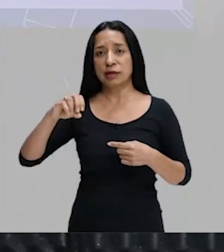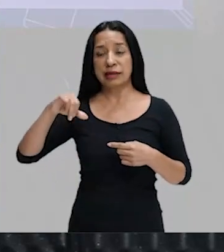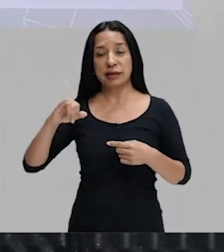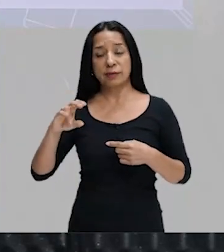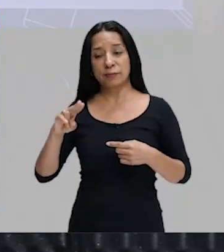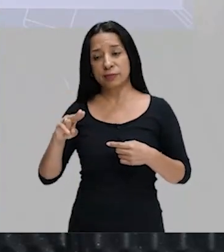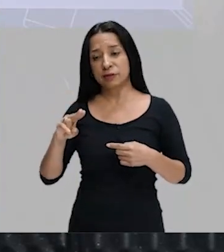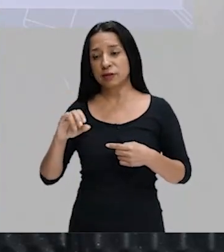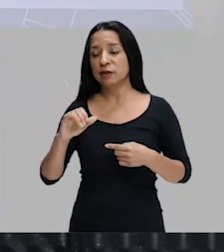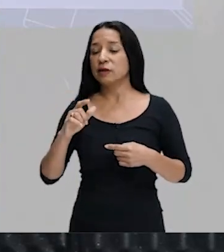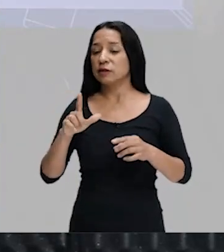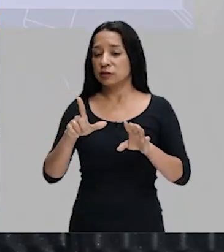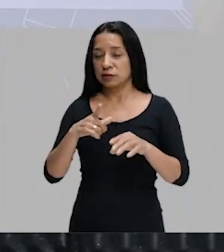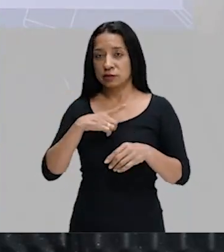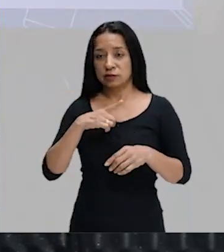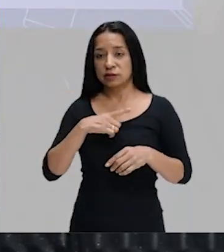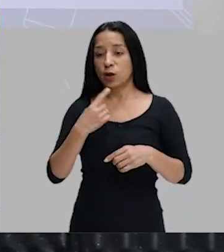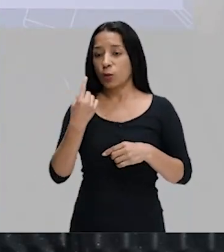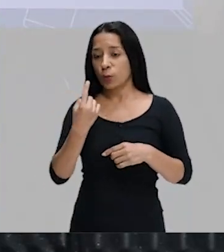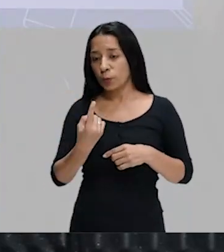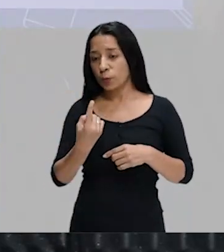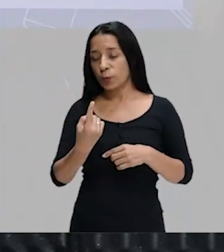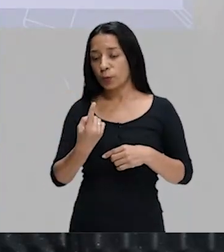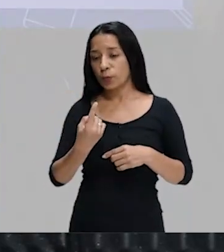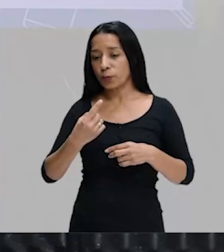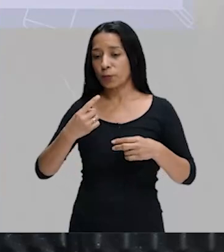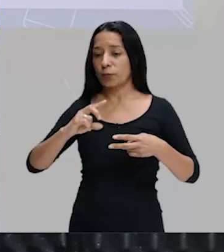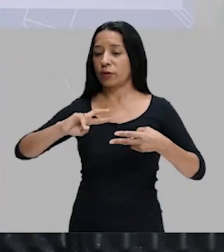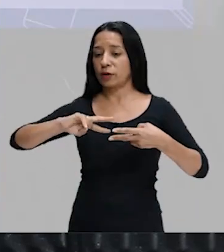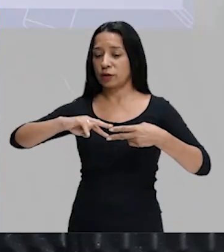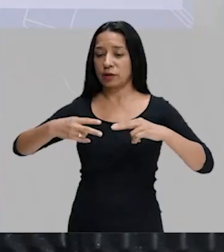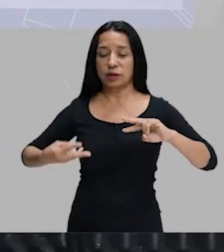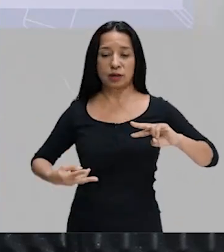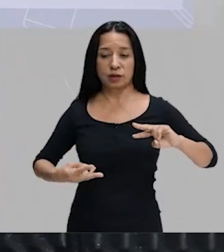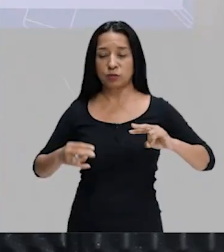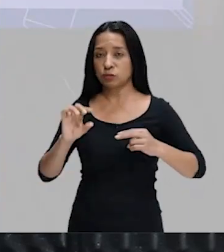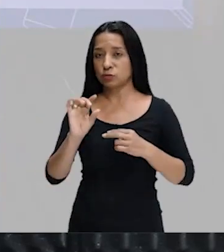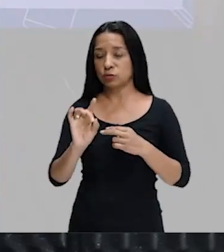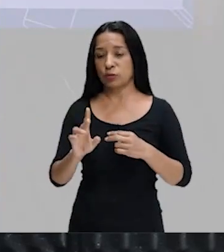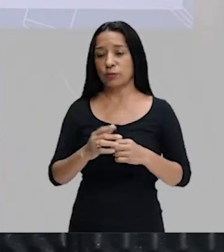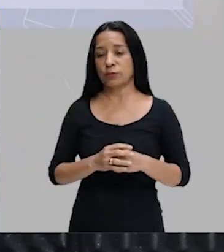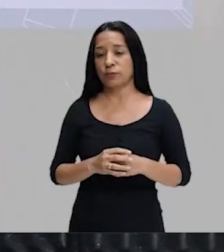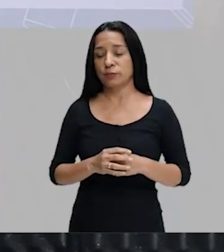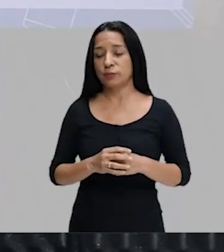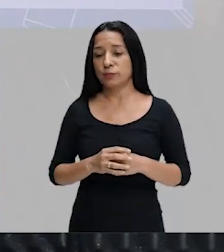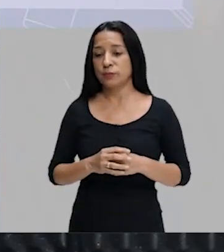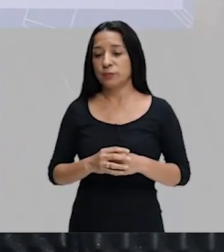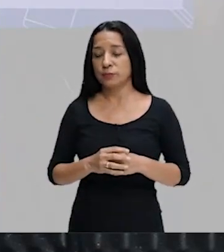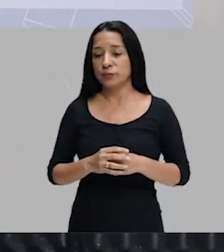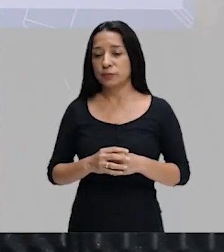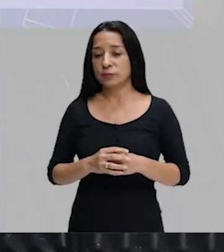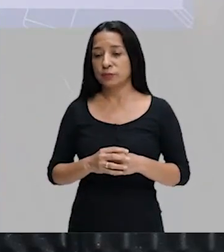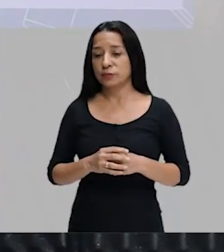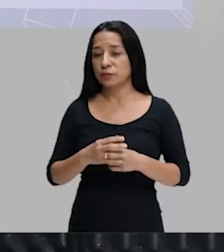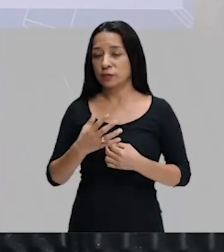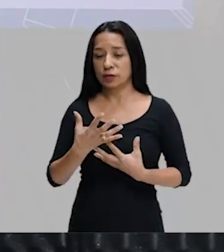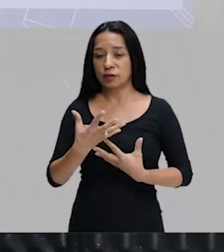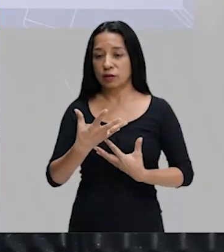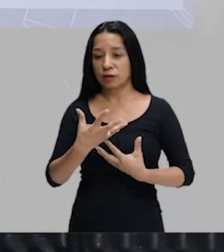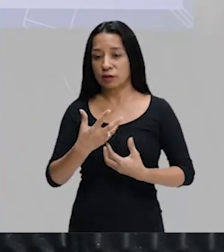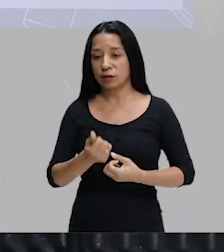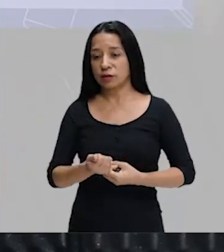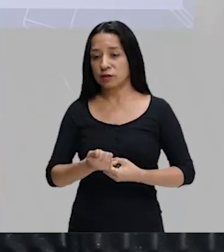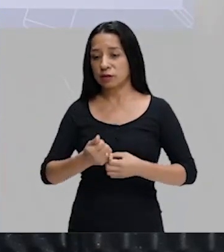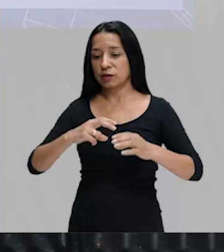alelo. E esse alelo, como ele só está presente no X, o indivíduo do sexo masculino, ele só recebe um cromossomo